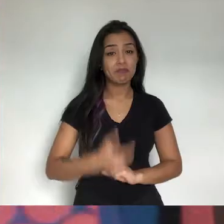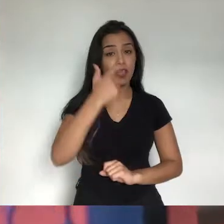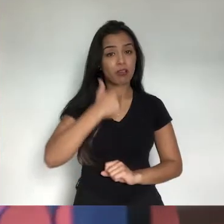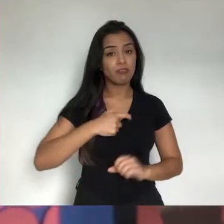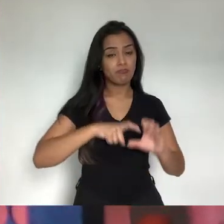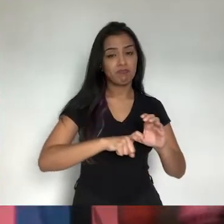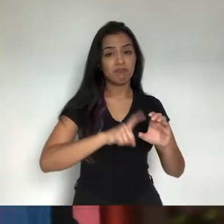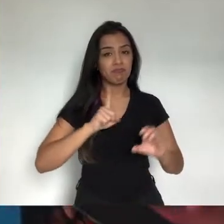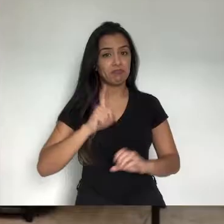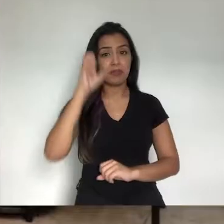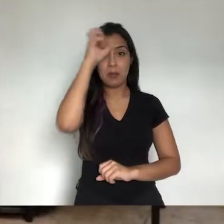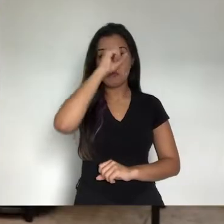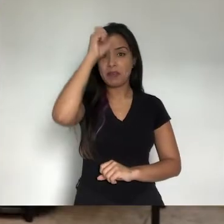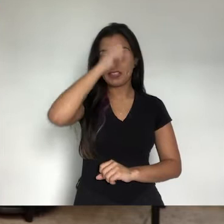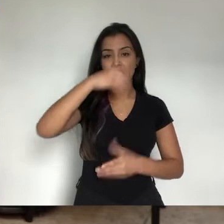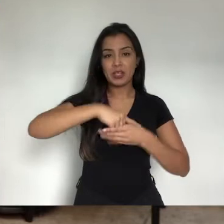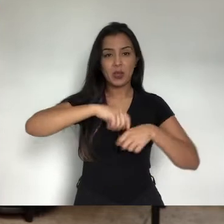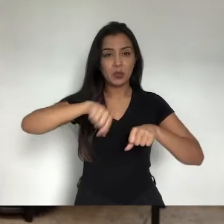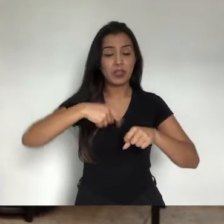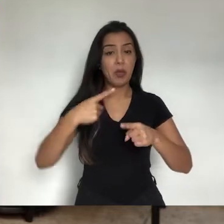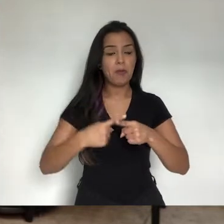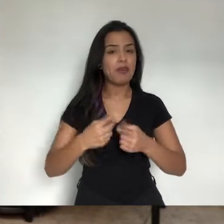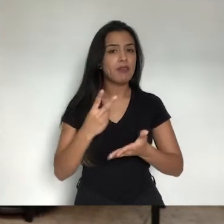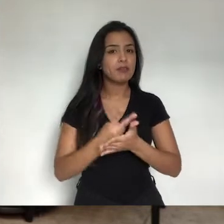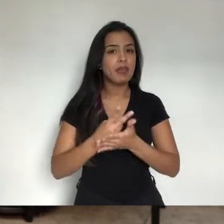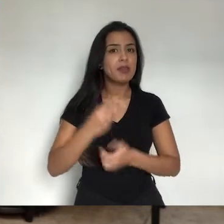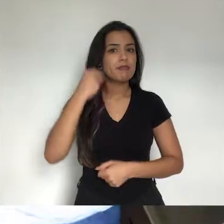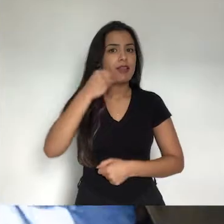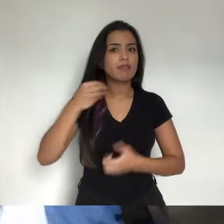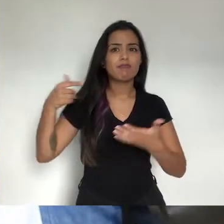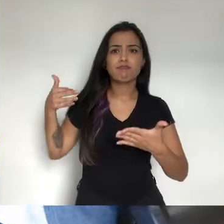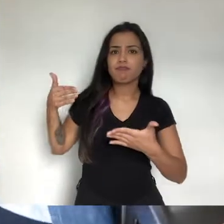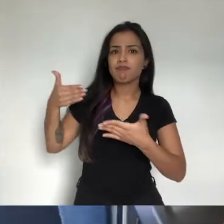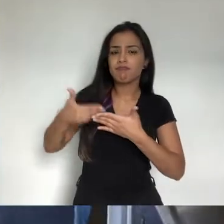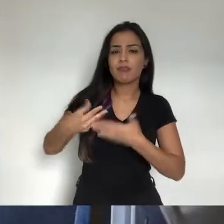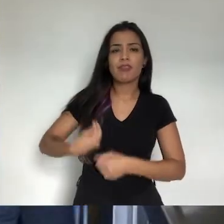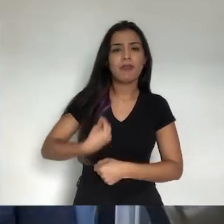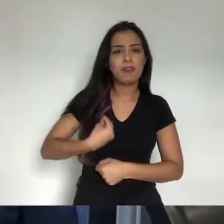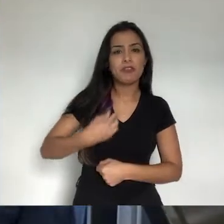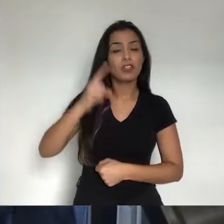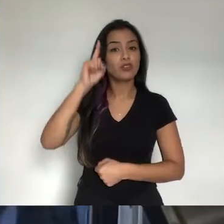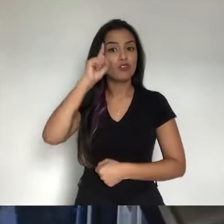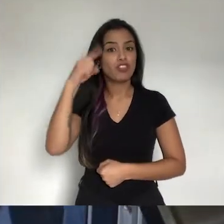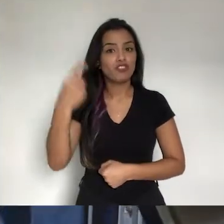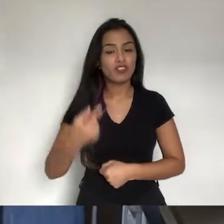Eu sou autodidata na cozinha, sempre foi algo que fez parte da minha vida, do meu dia a